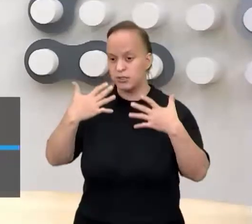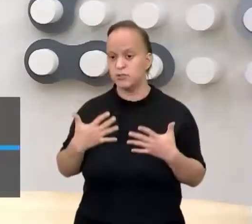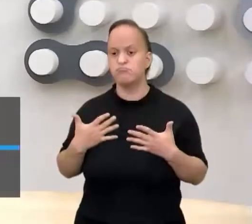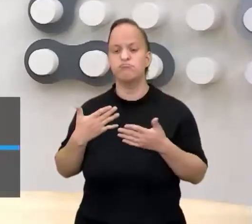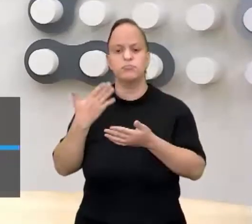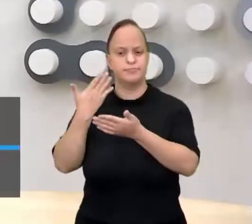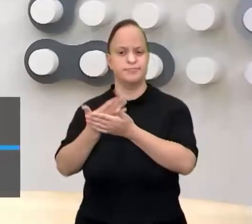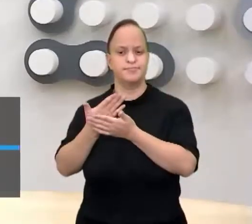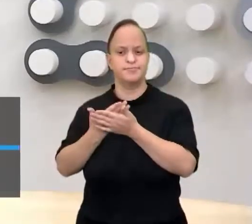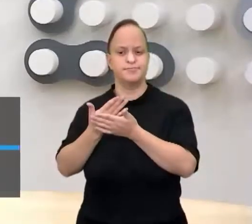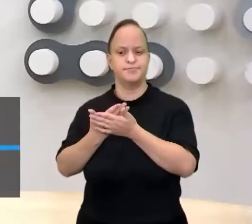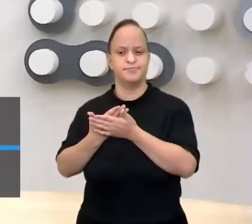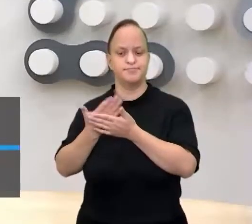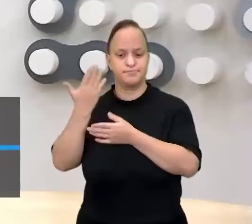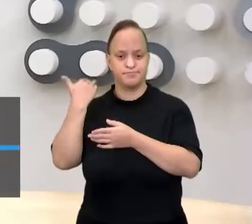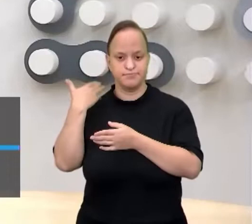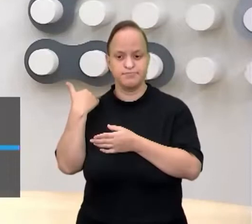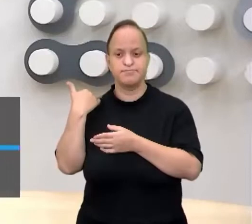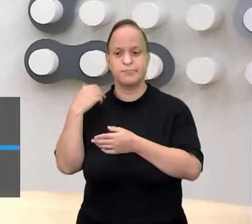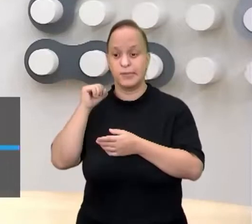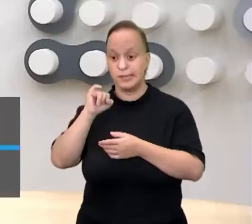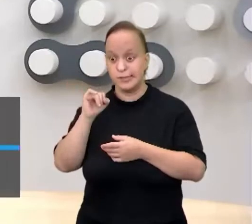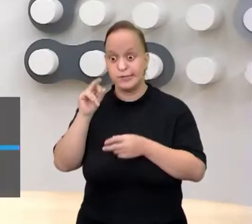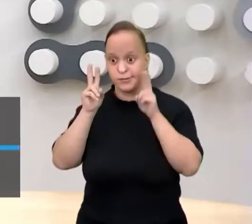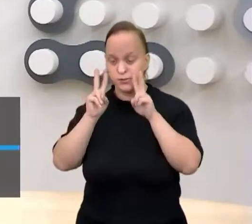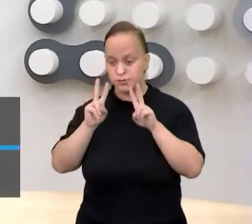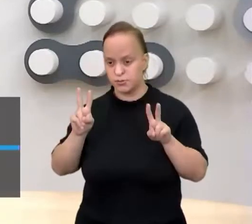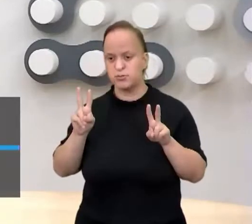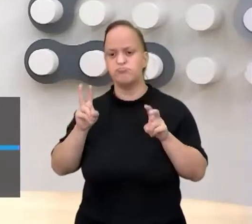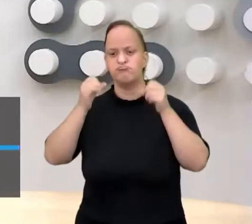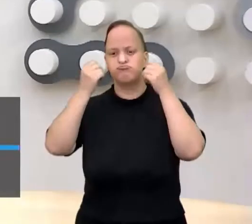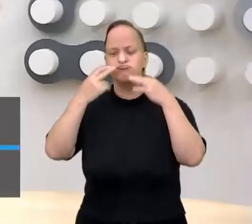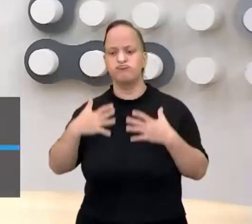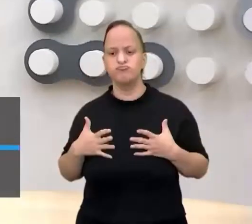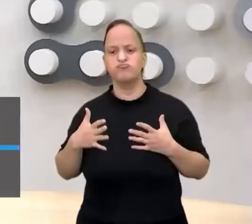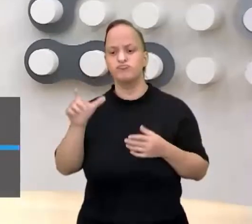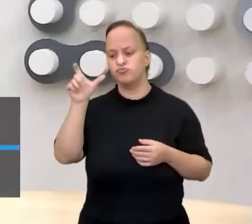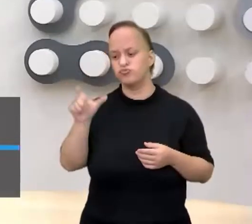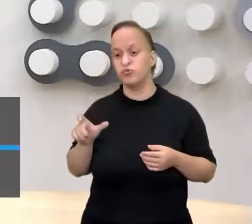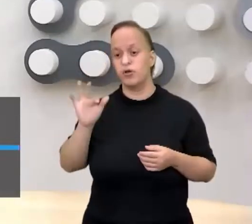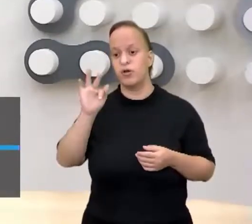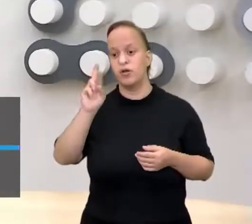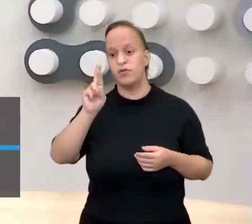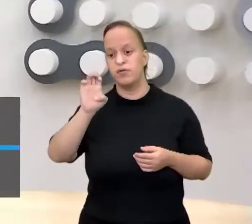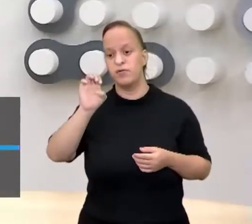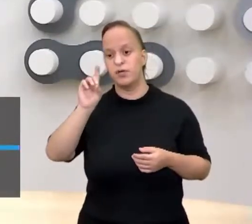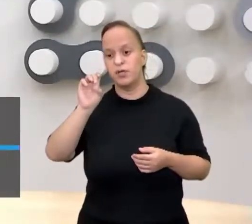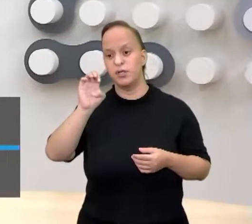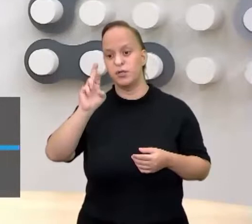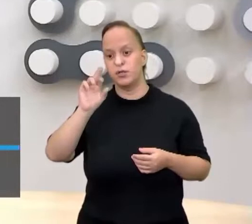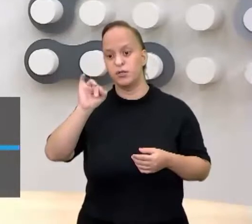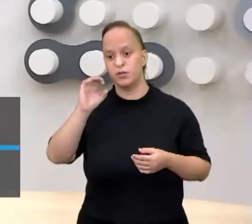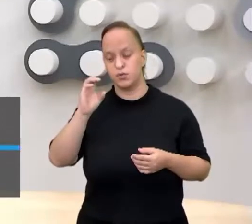aula anterior. Então, para quem não viu a aula anterior, a gente falou um pouquinho sobre o pensamento do Friedrich Hexel e